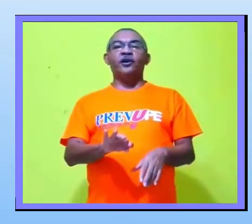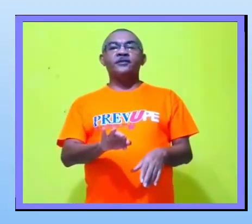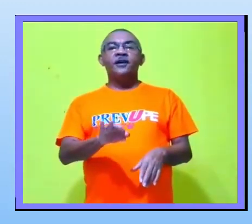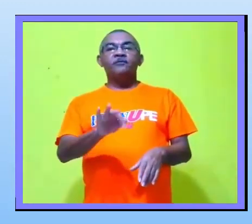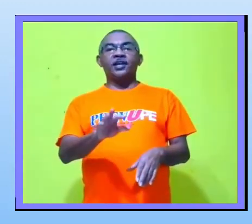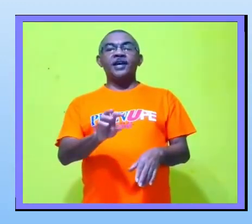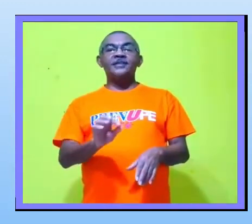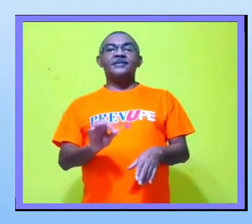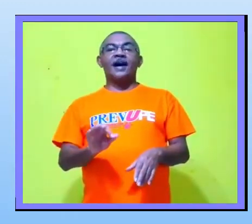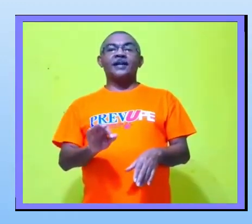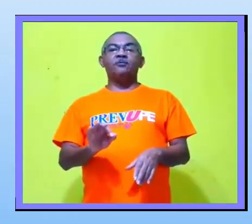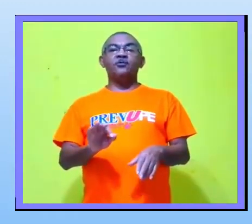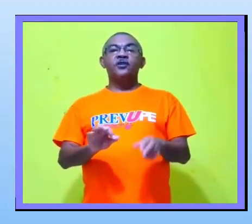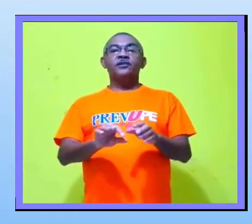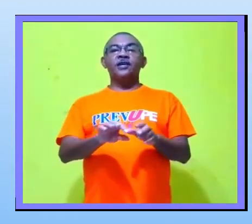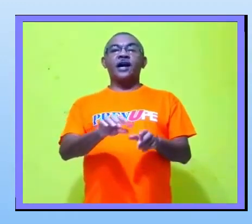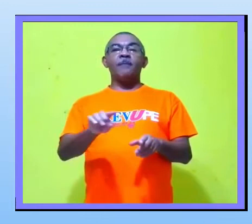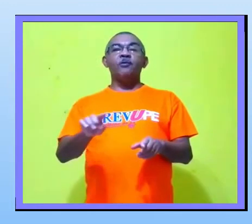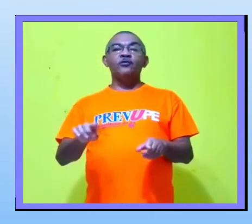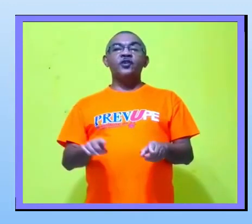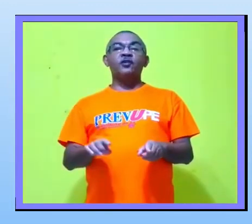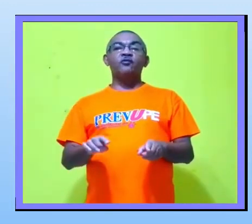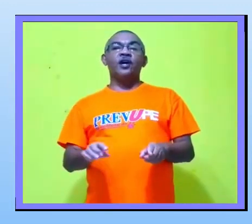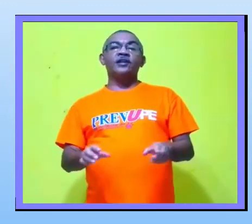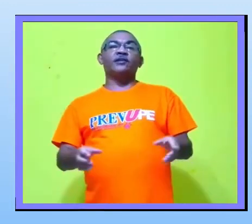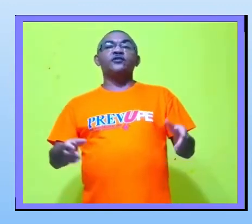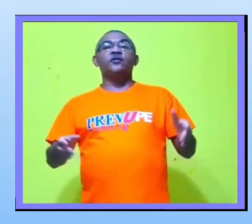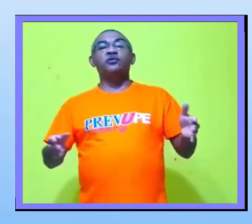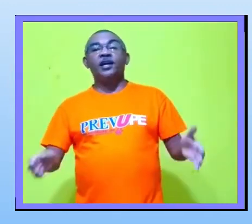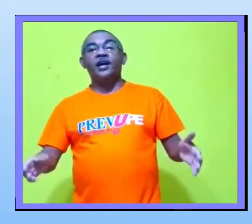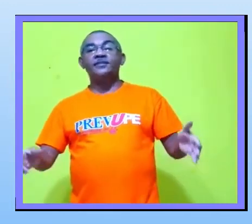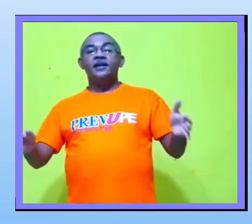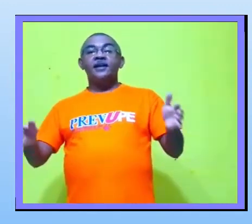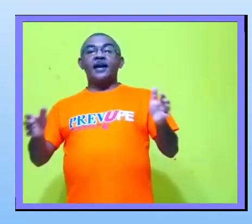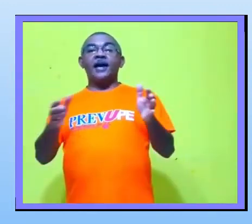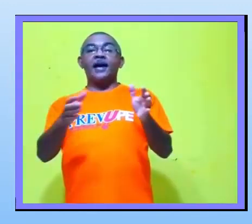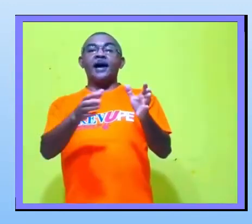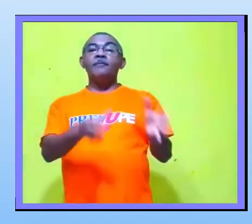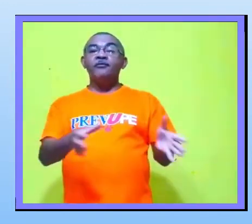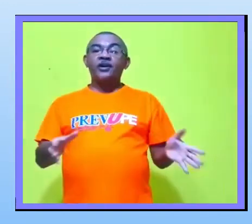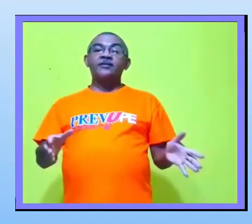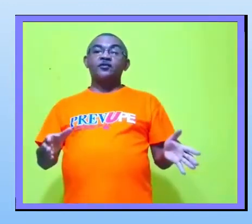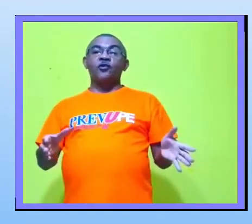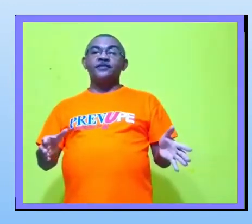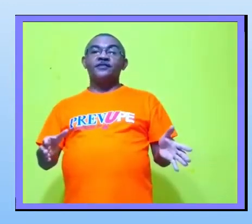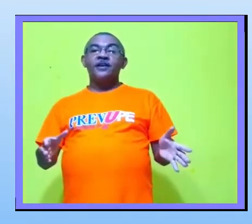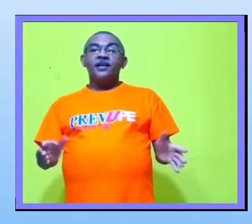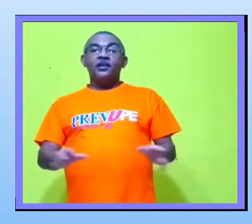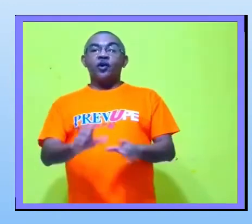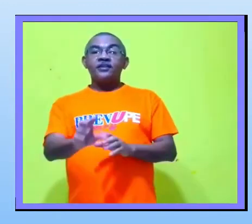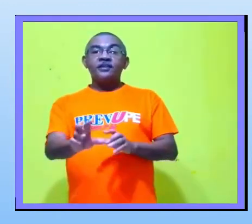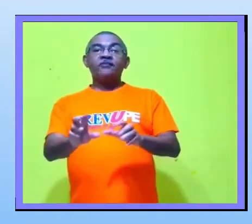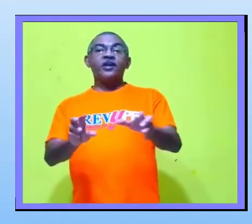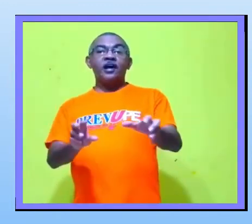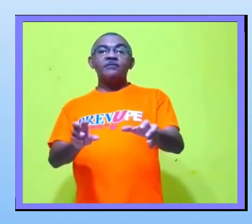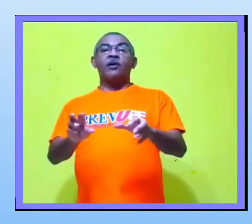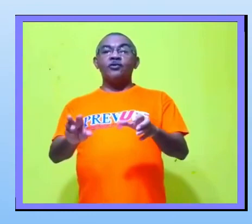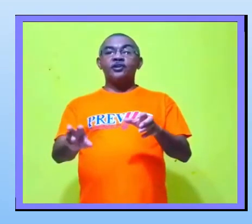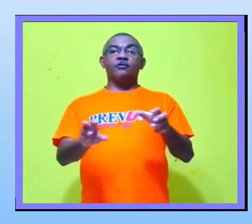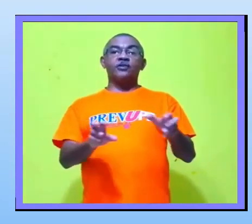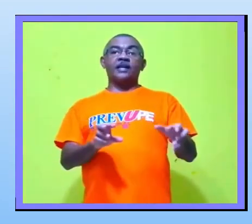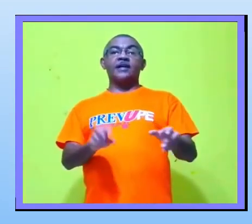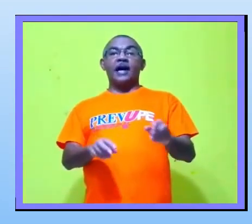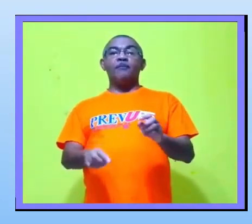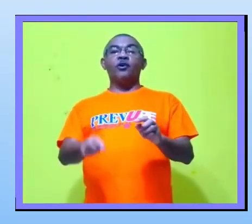quê? 3 átomos de carbono circulando, então são 3 ramificações. E nós identificamos